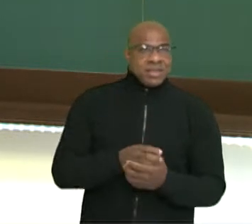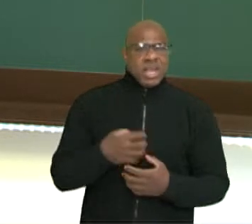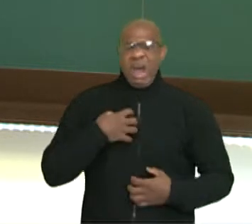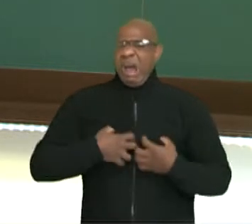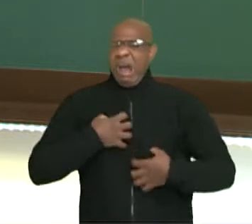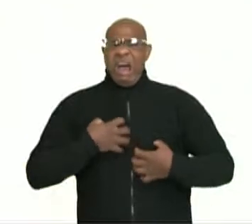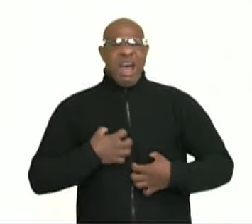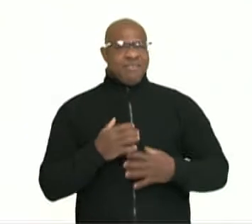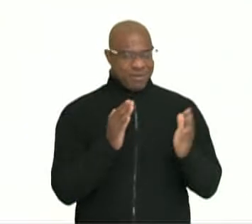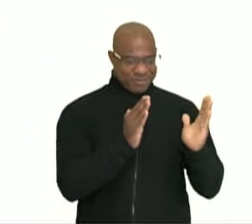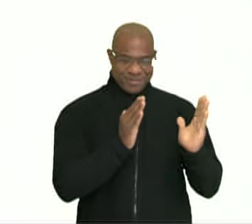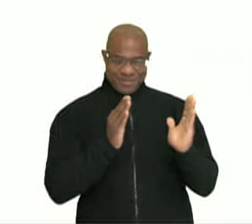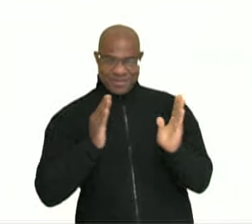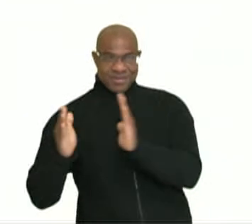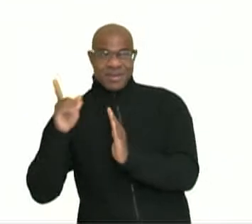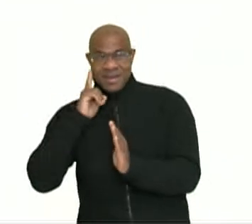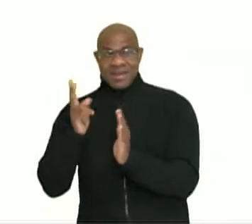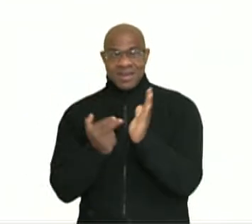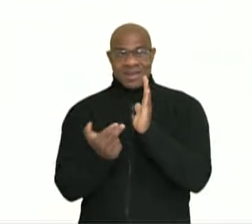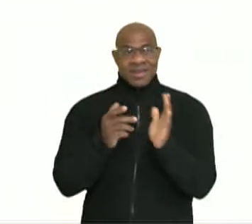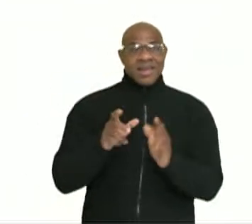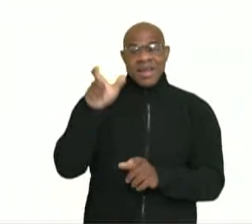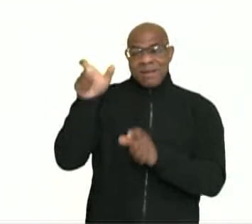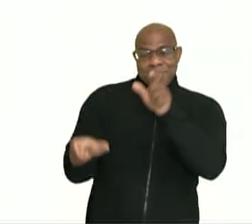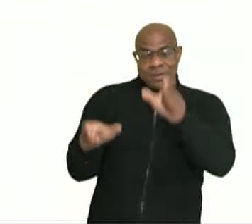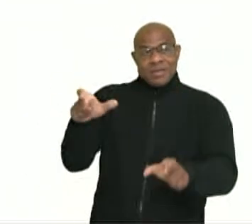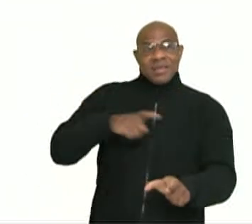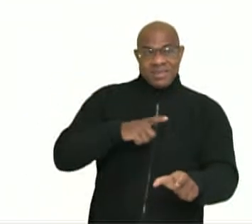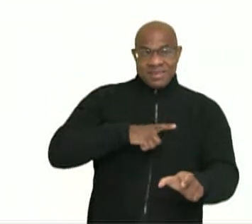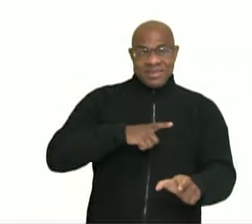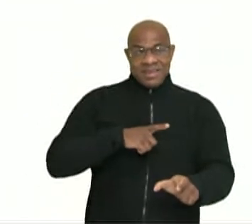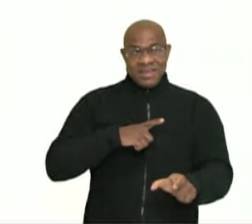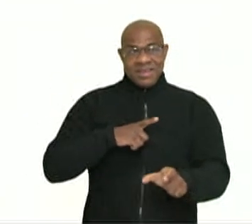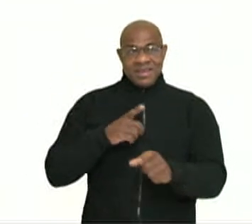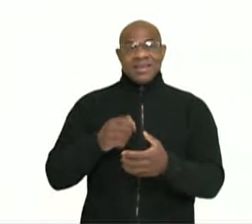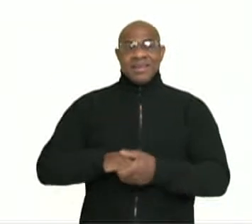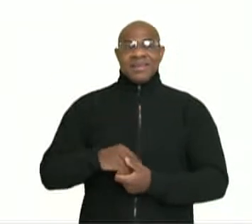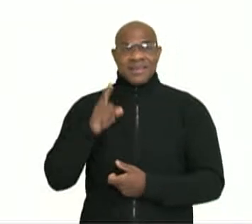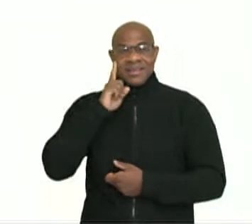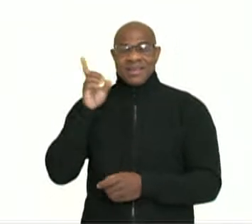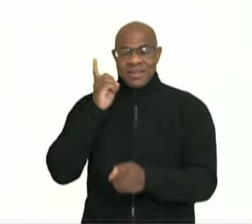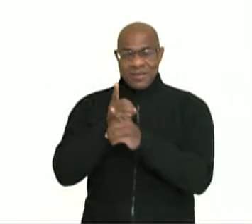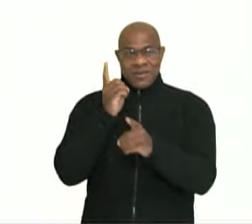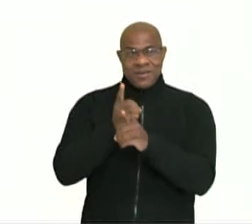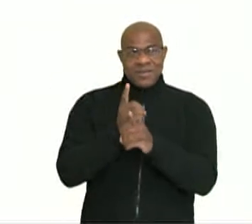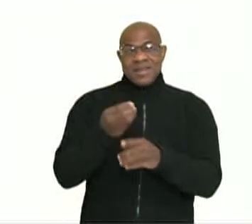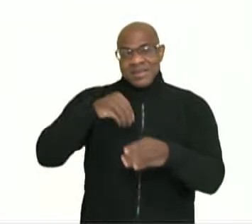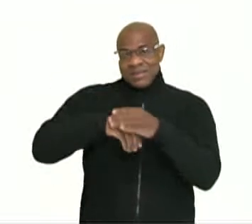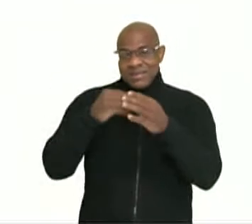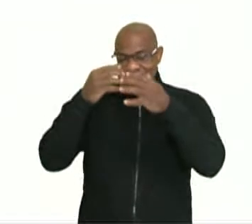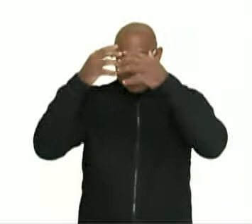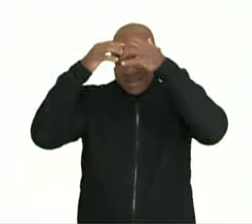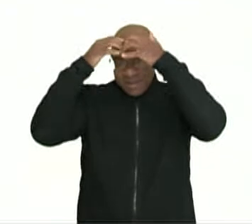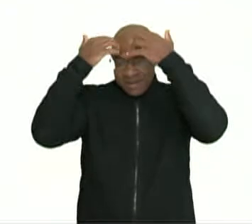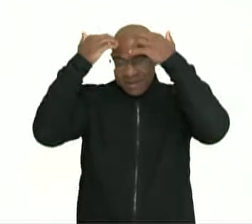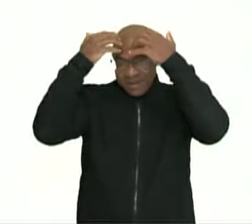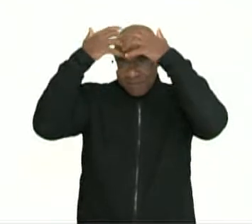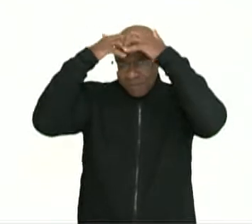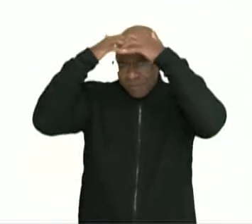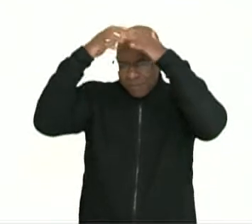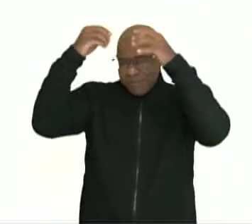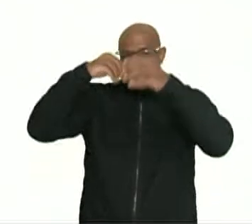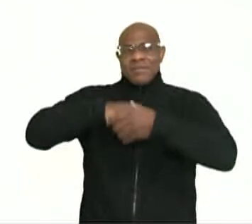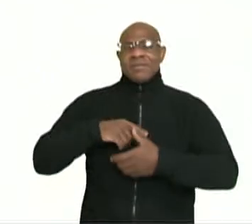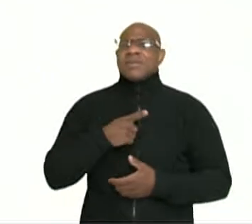raiva. Então, no desenho, são esses 5 personagens que estão lá na cabine de controle da cabeça da menina. Já ficou com vontade de